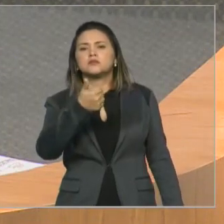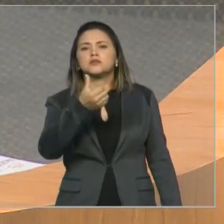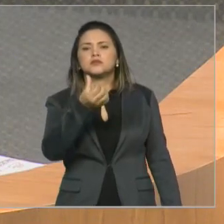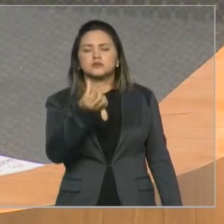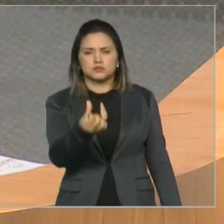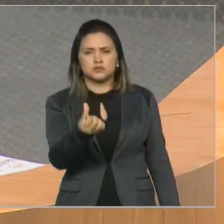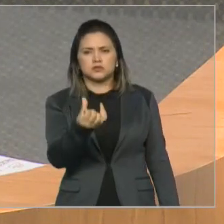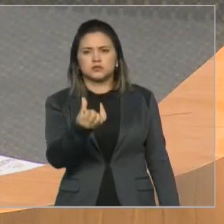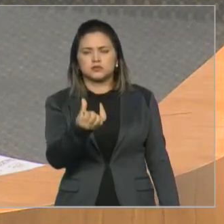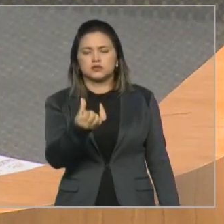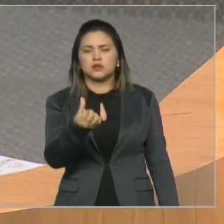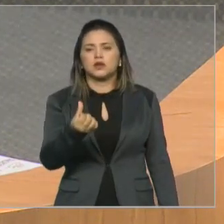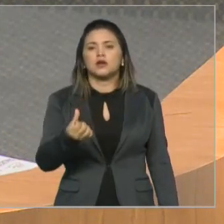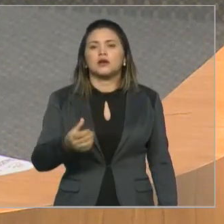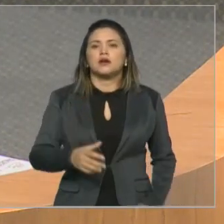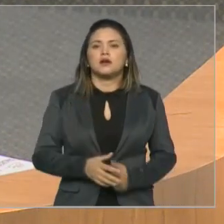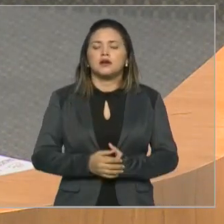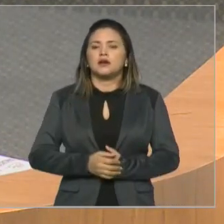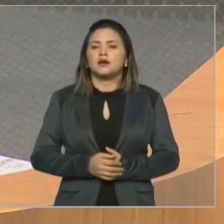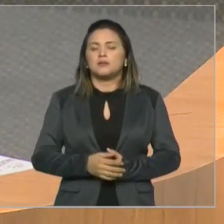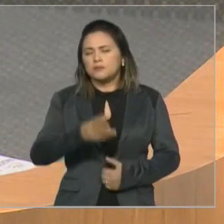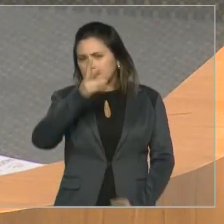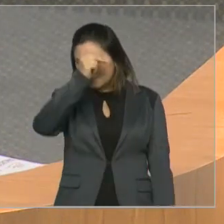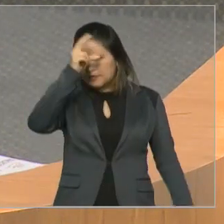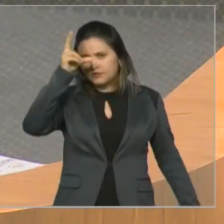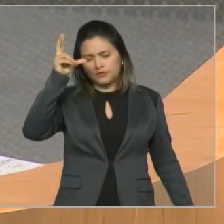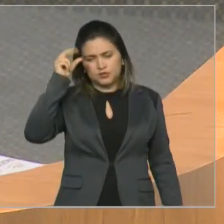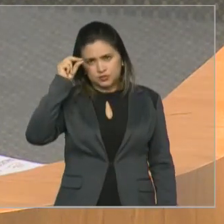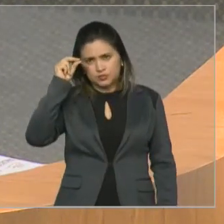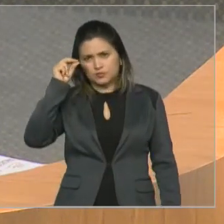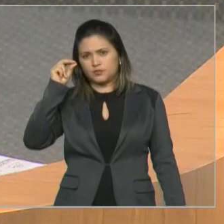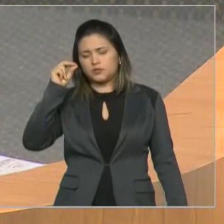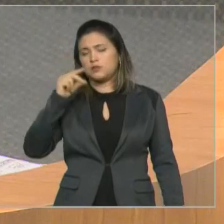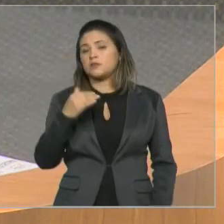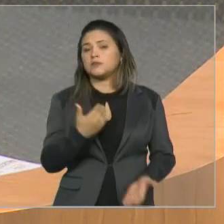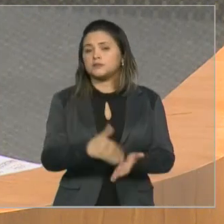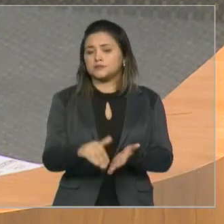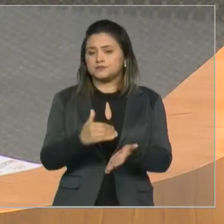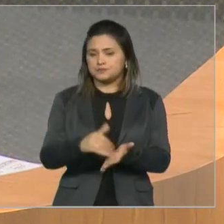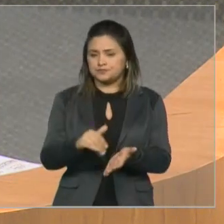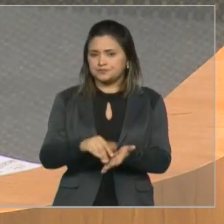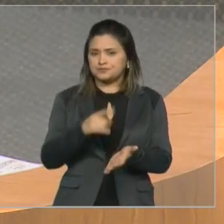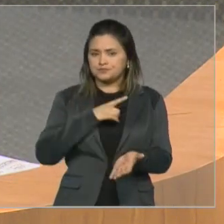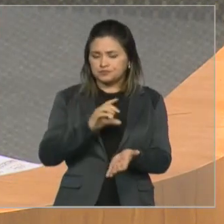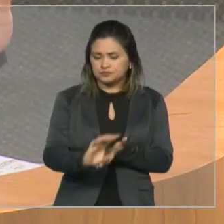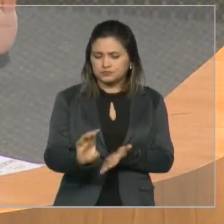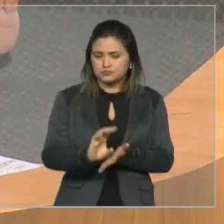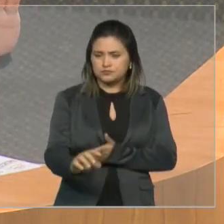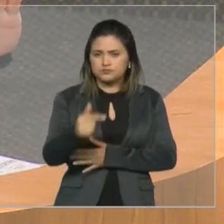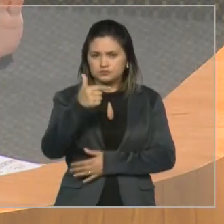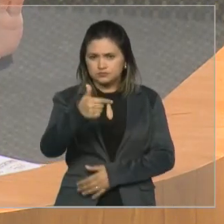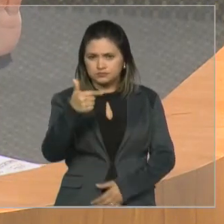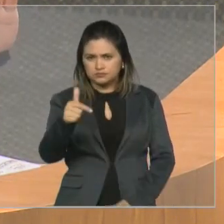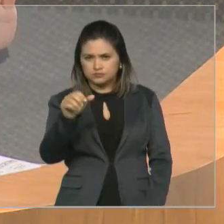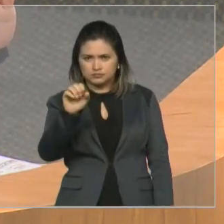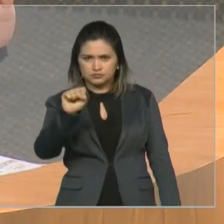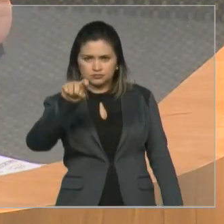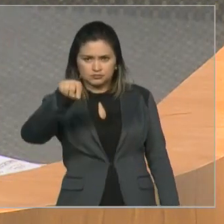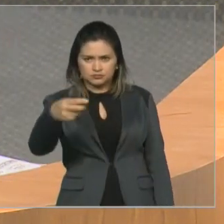Quando uma secretaria da Prefeitura de São Luís tinha um recurso apenas de 228 mil